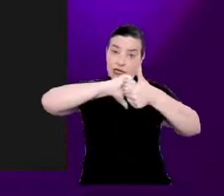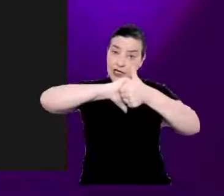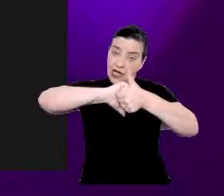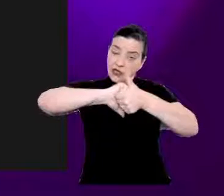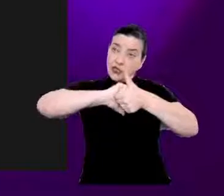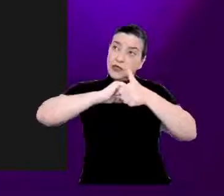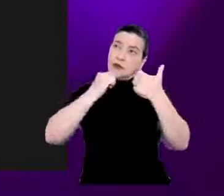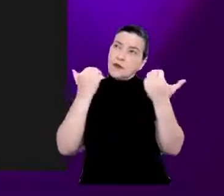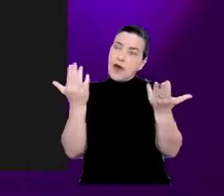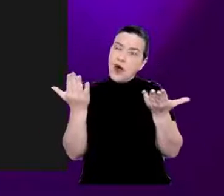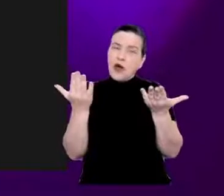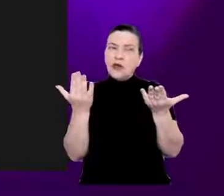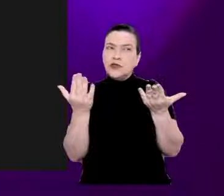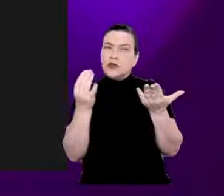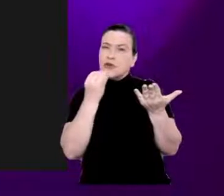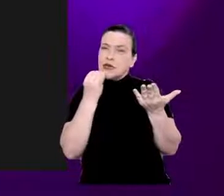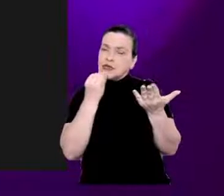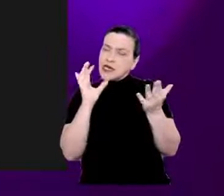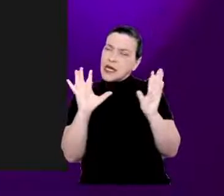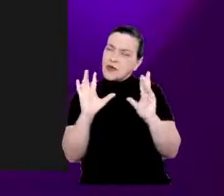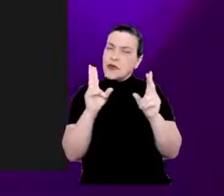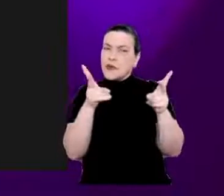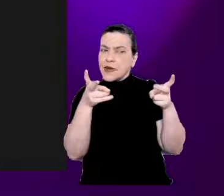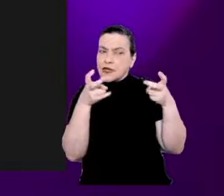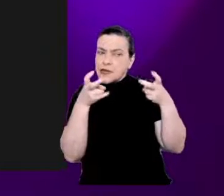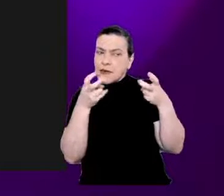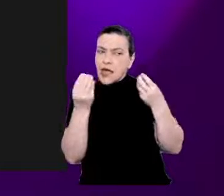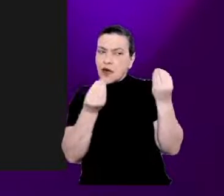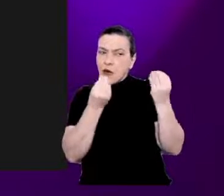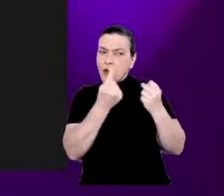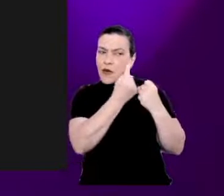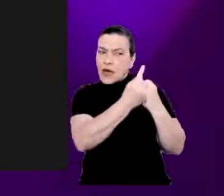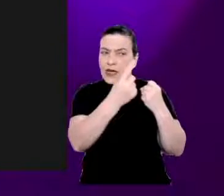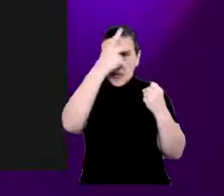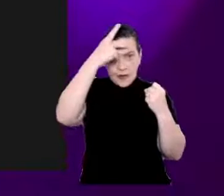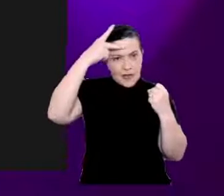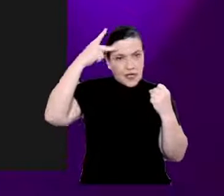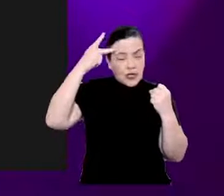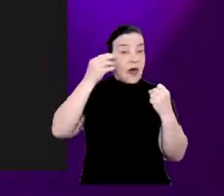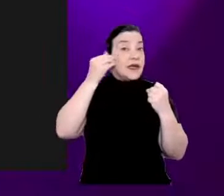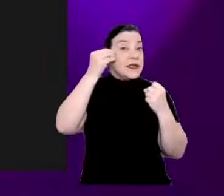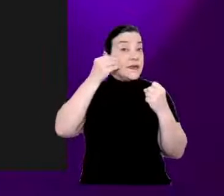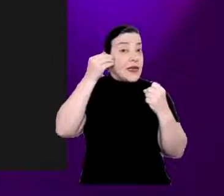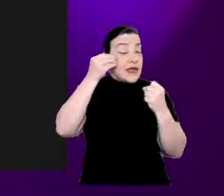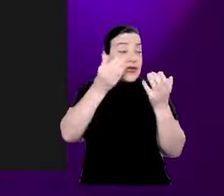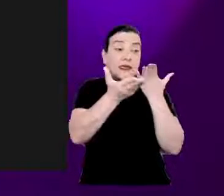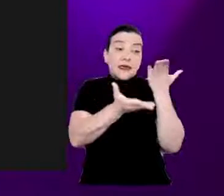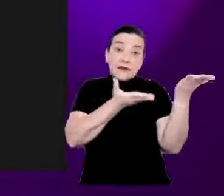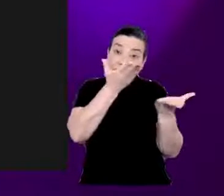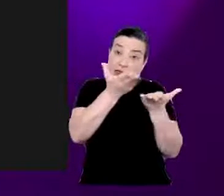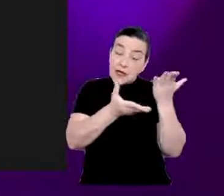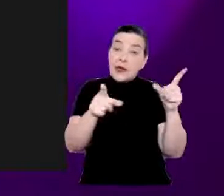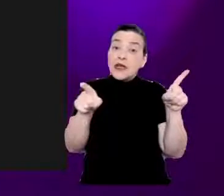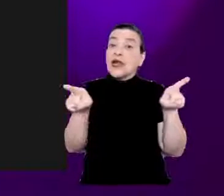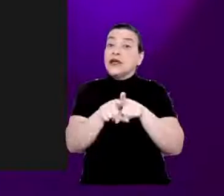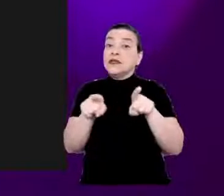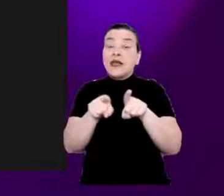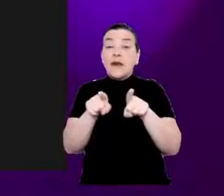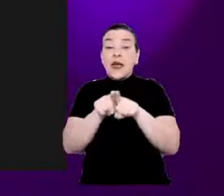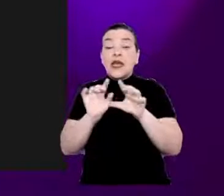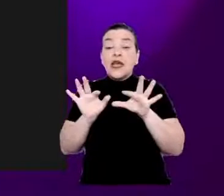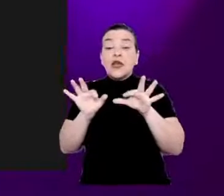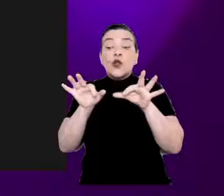pela percepção da experiência dos pacientes, seja pelo melhor desfecho, ou o que é esse desfecho